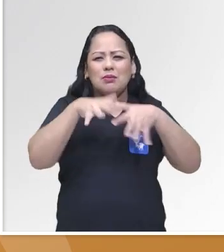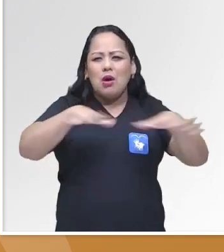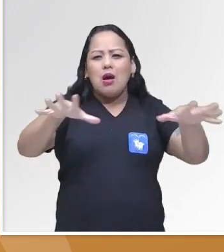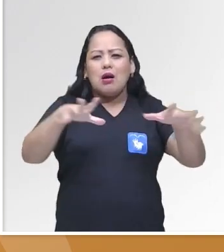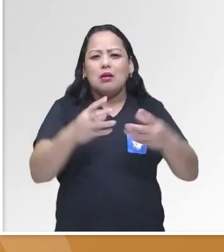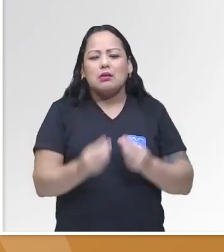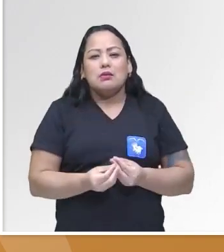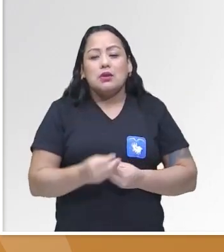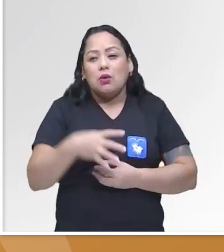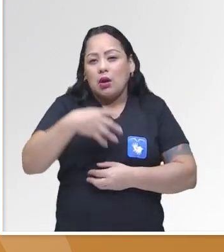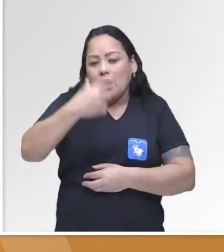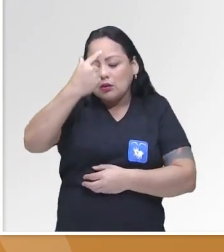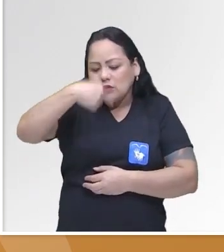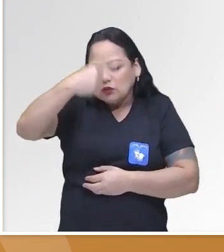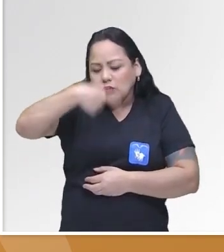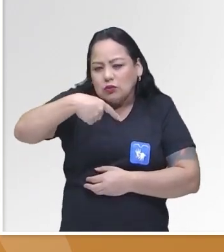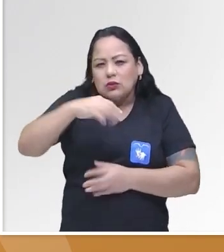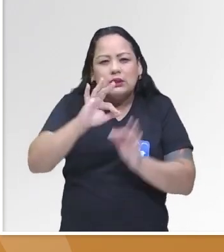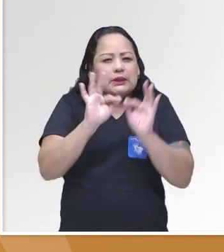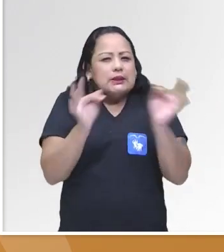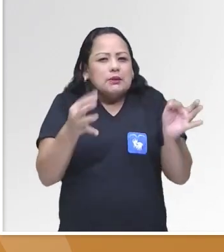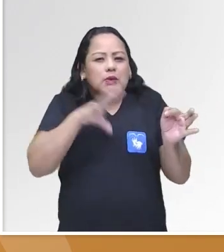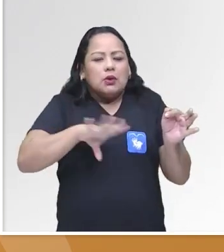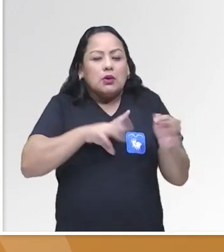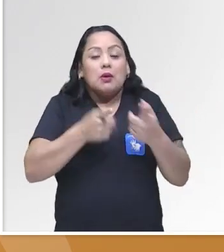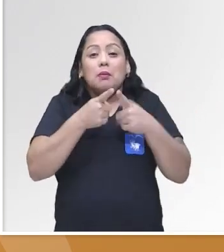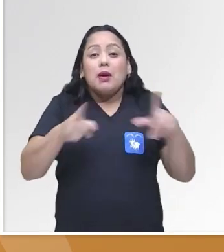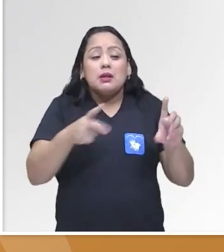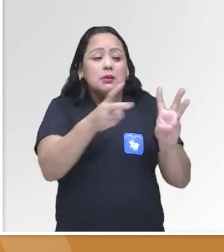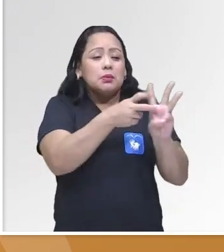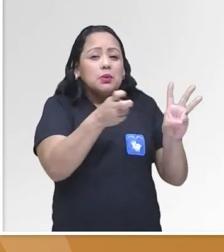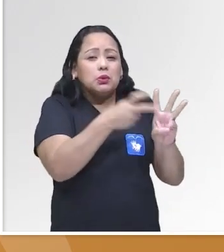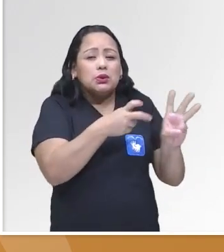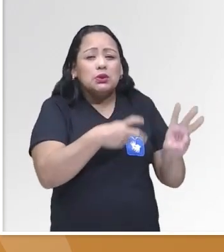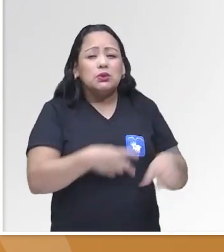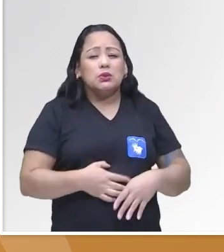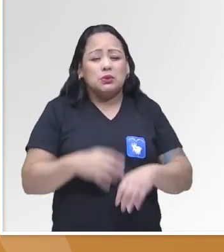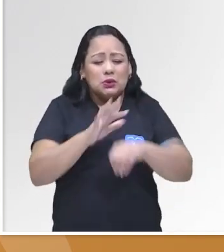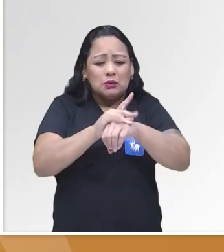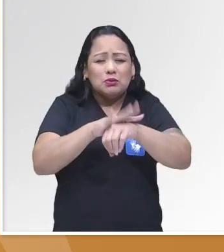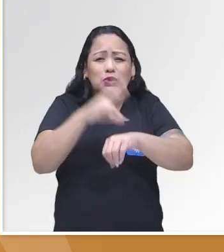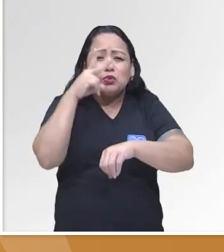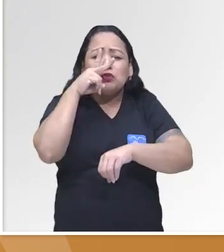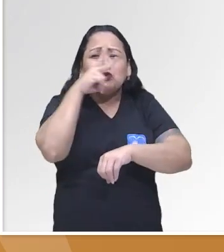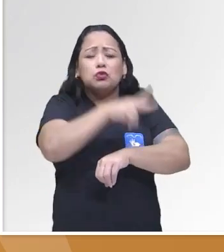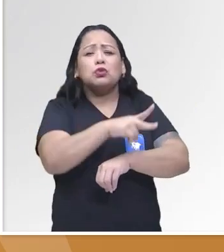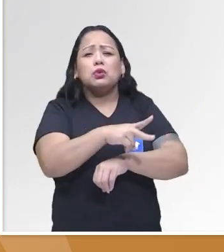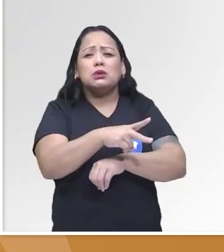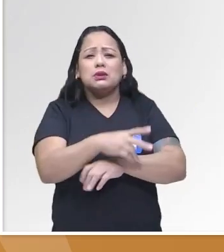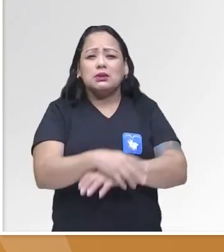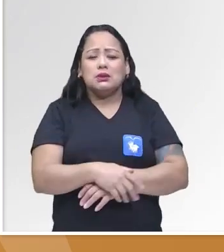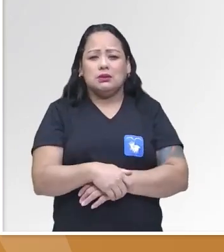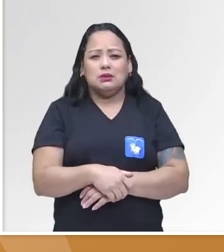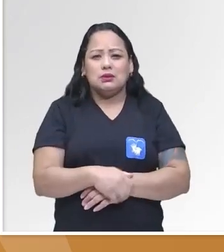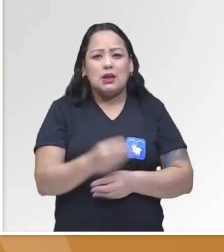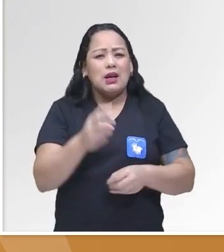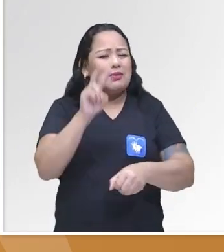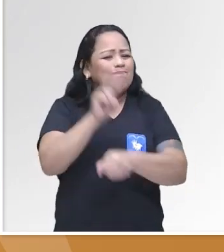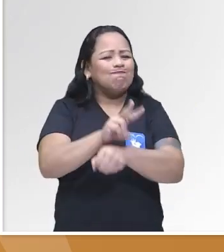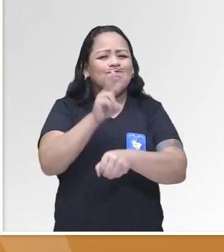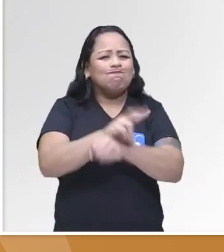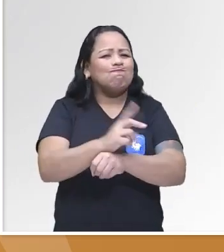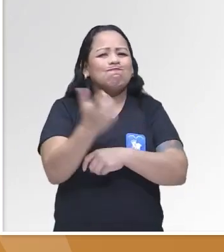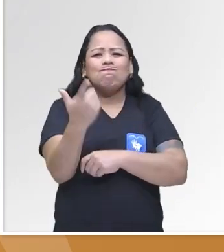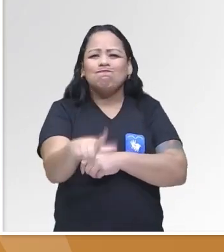para um europeu, para um nativo do território, era fatal. Como não tinha tratamento e como